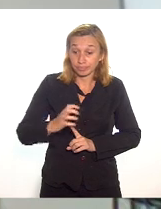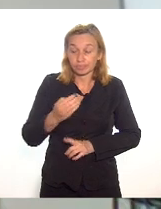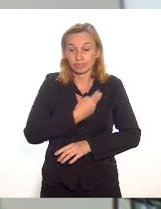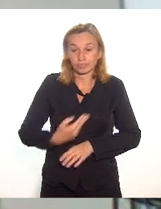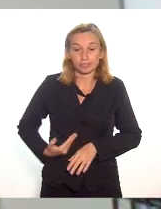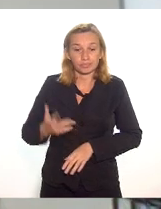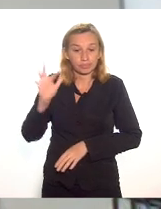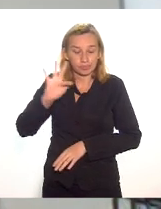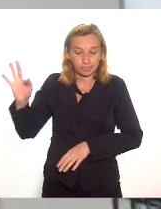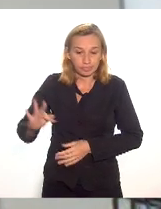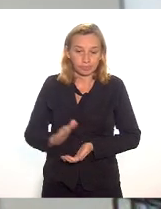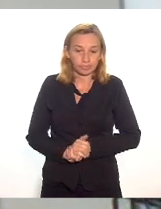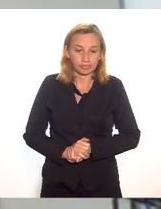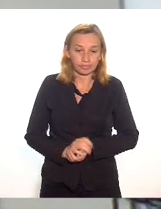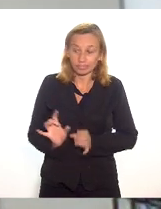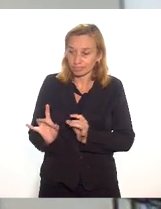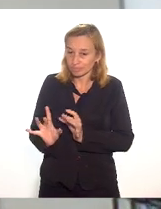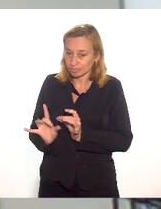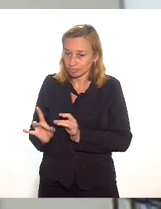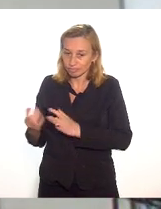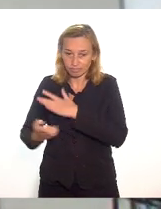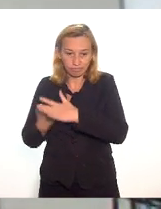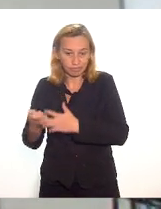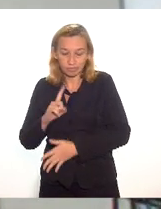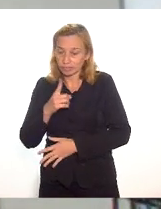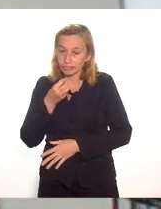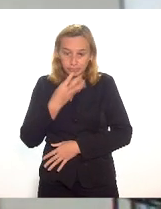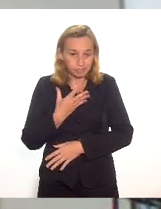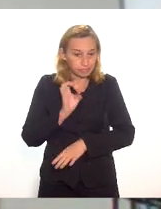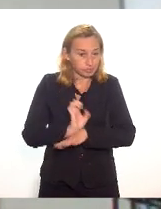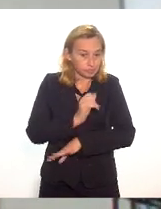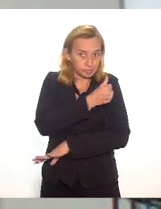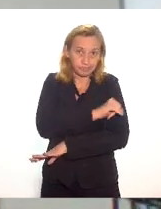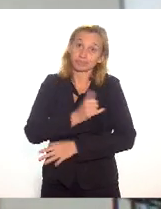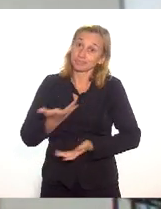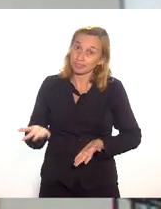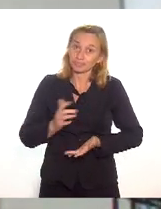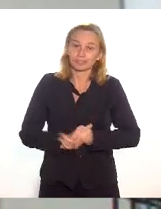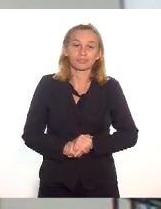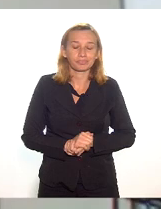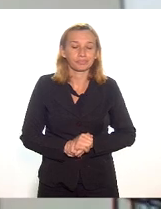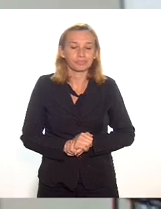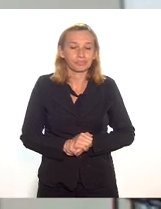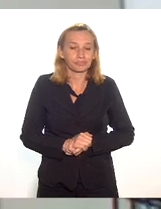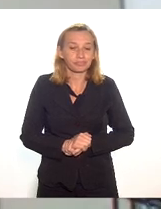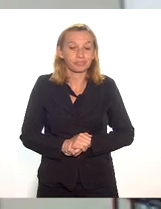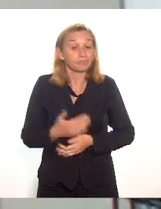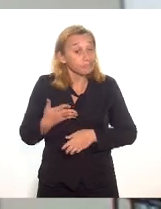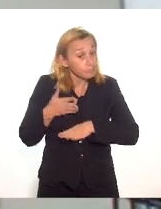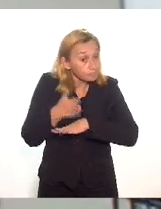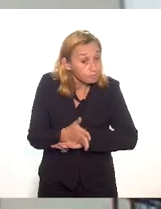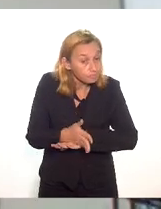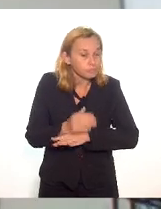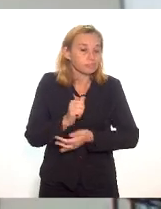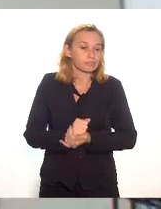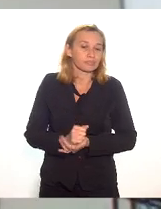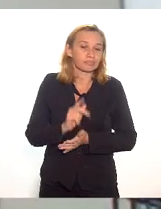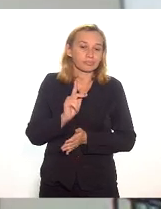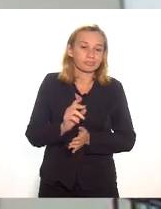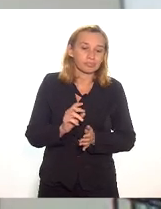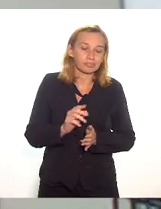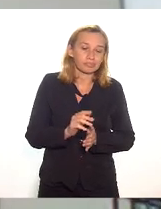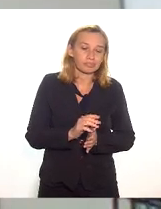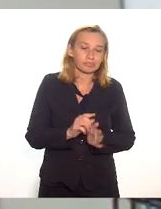privatização da SEDAI é interessante para o Estado do Rio de Janeiro. O Estado do Rio de Janeiro, então, entrou, né, no processo de